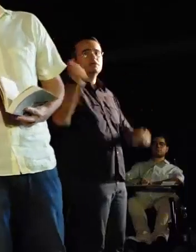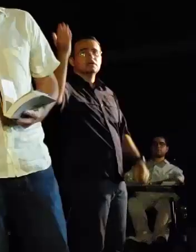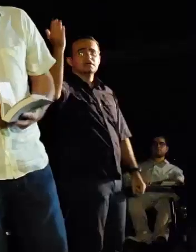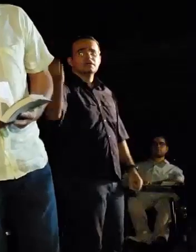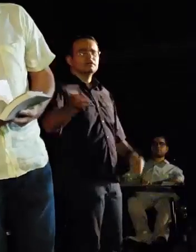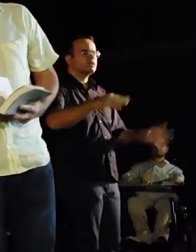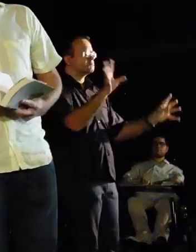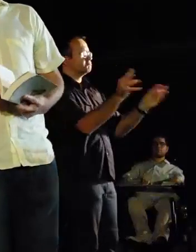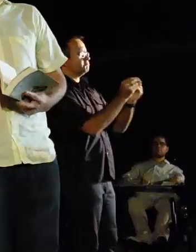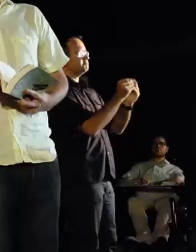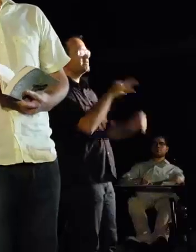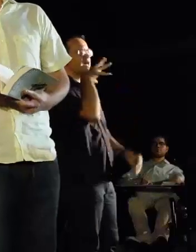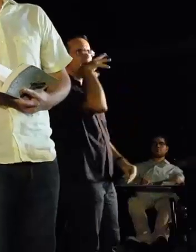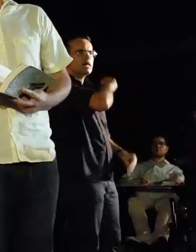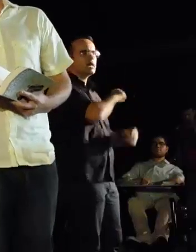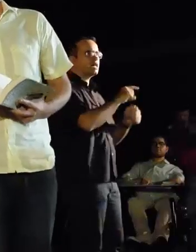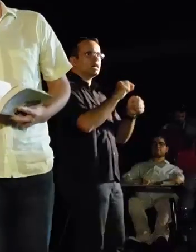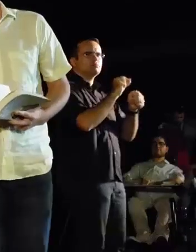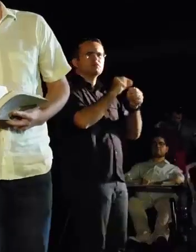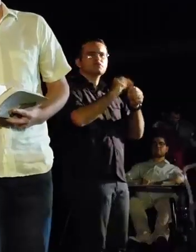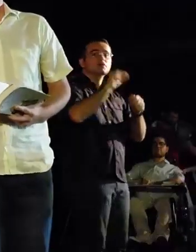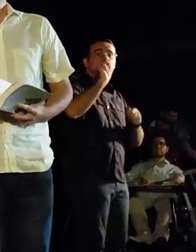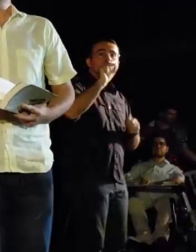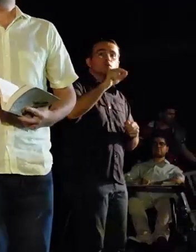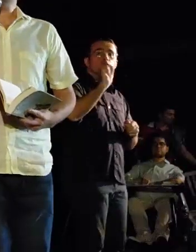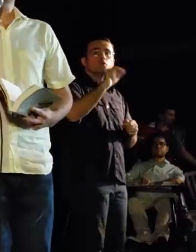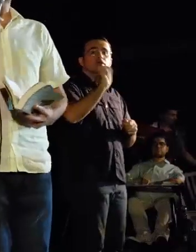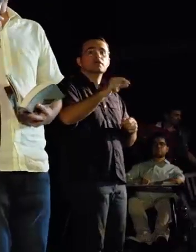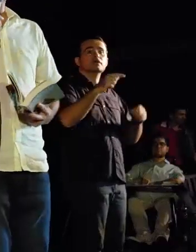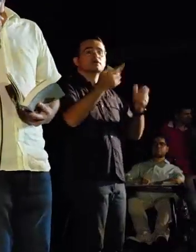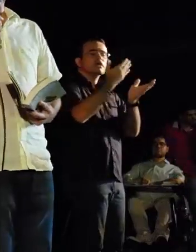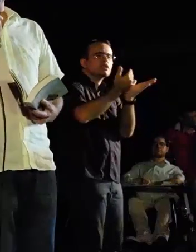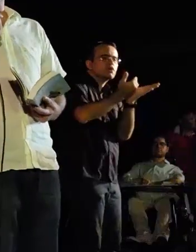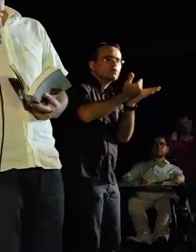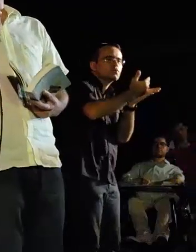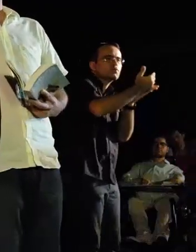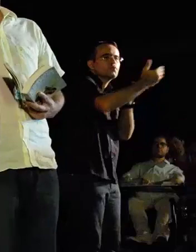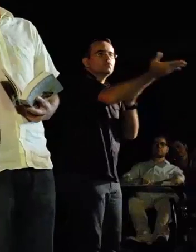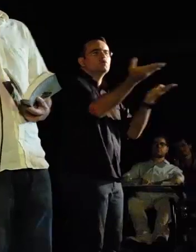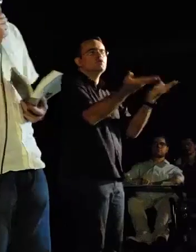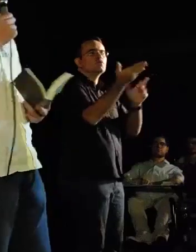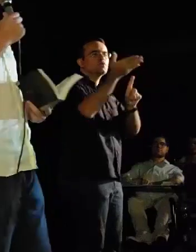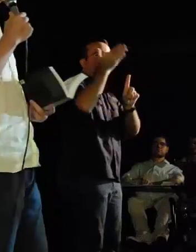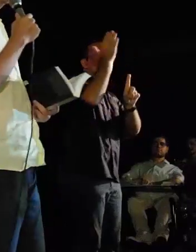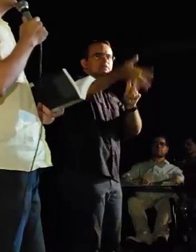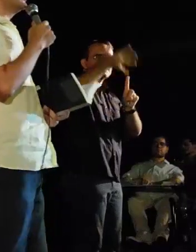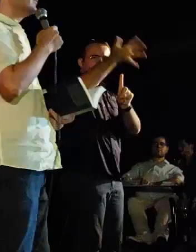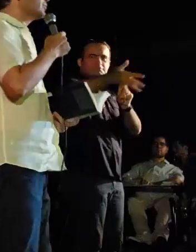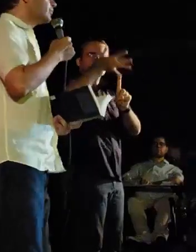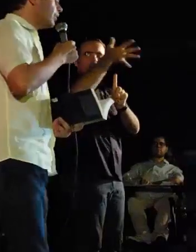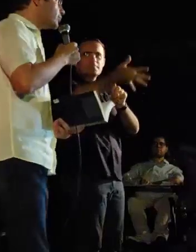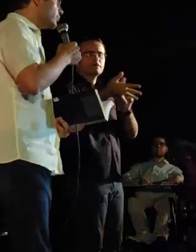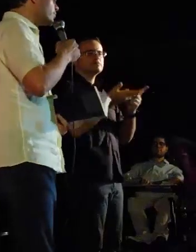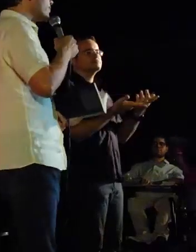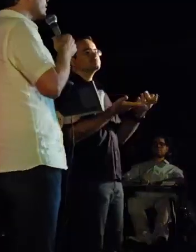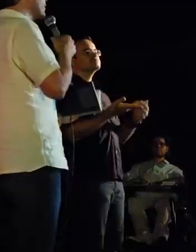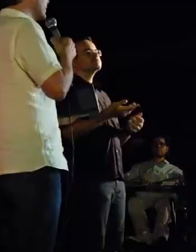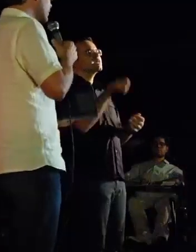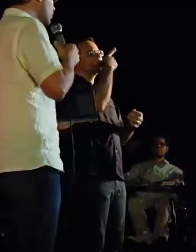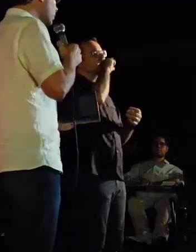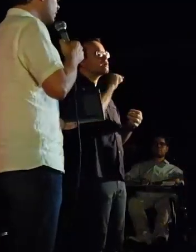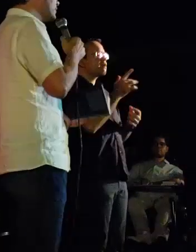vai ser muito breve. Eu queria basicamente introduzir essa nossa sessão de hoje, introduzir os